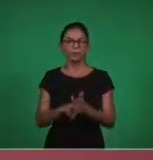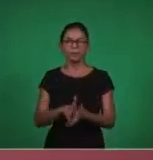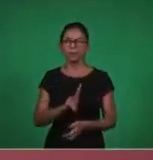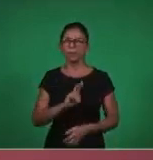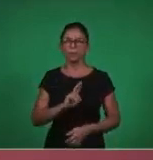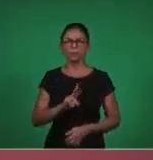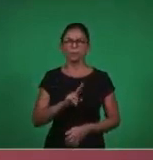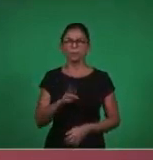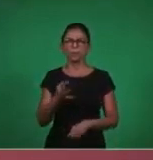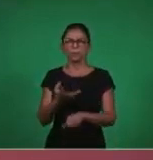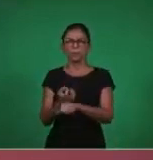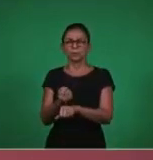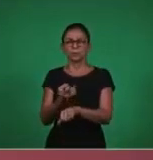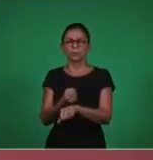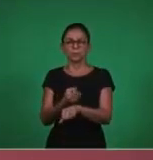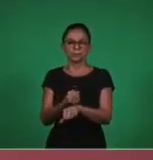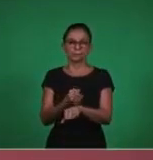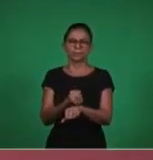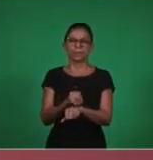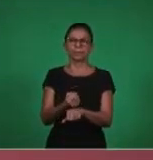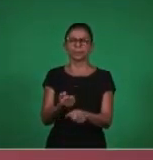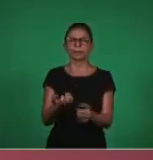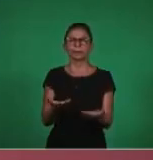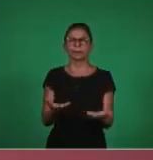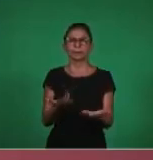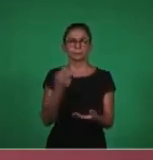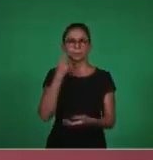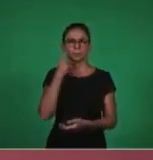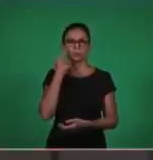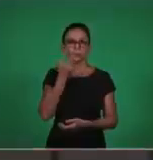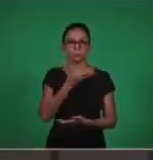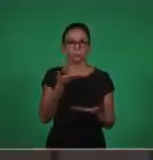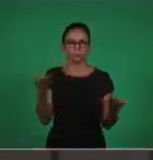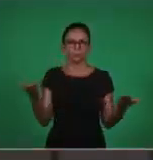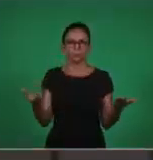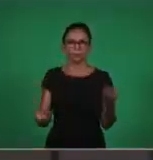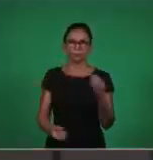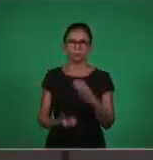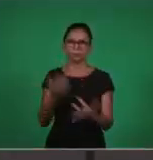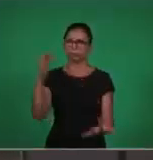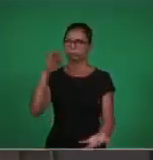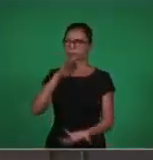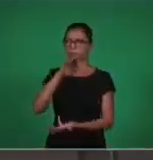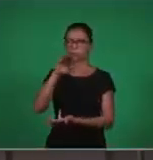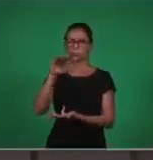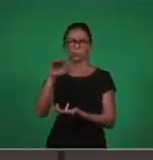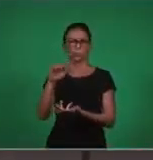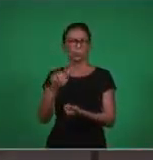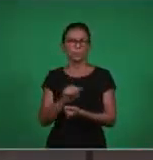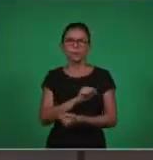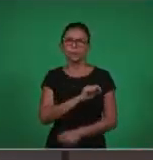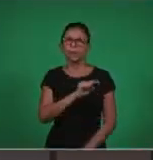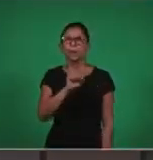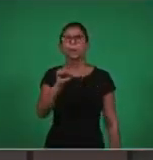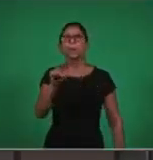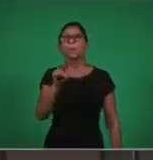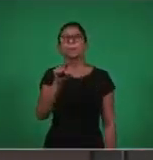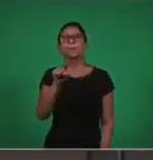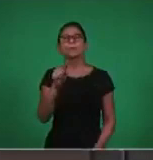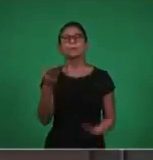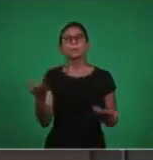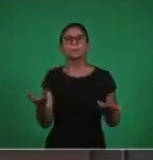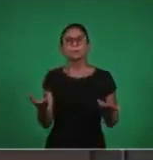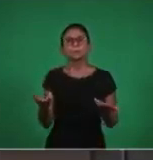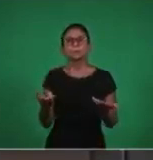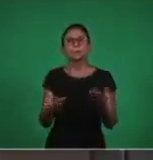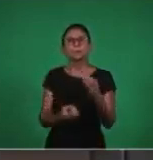que aí está, de uma matéria que aí está. Você não foi feito dessa